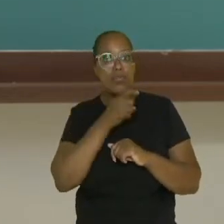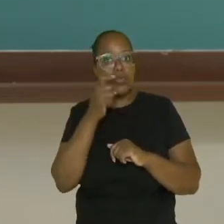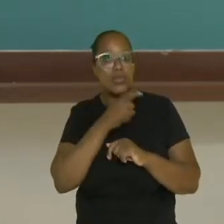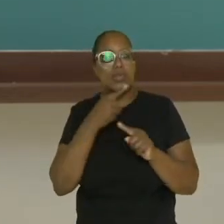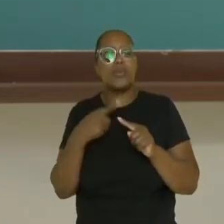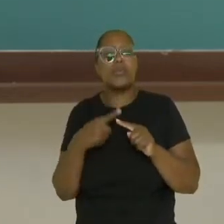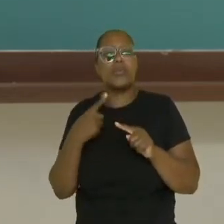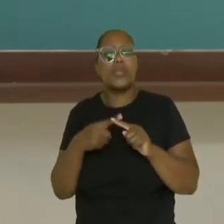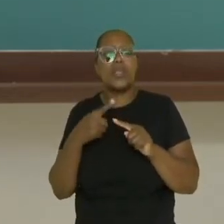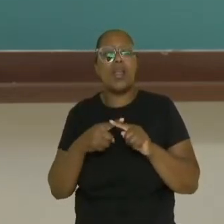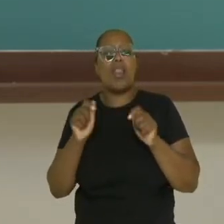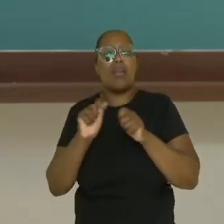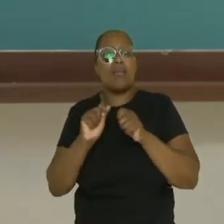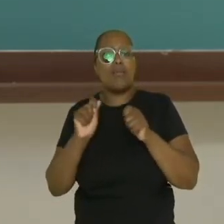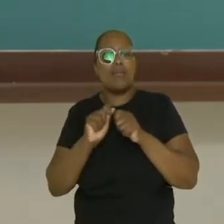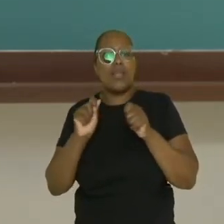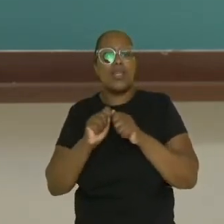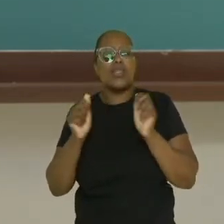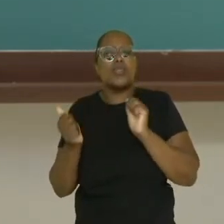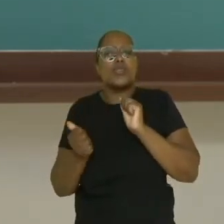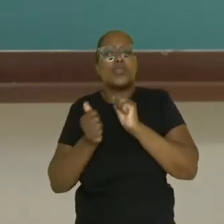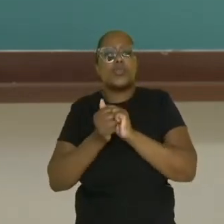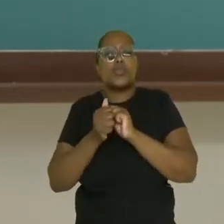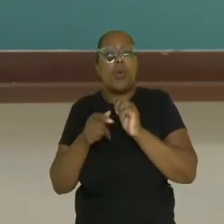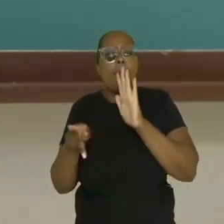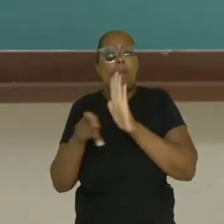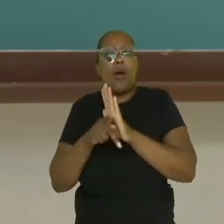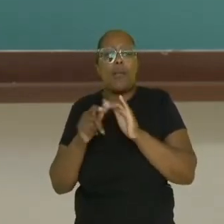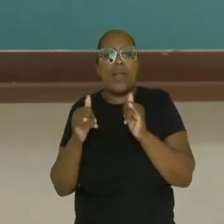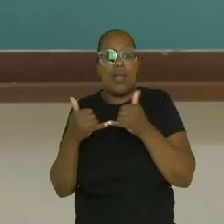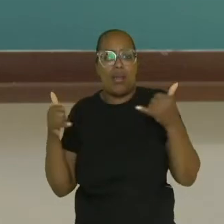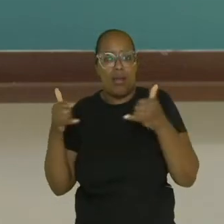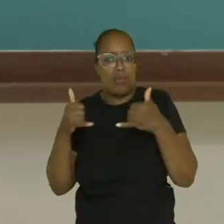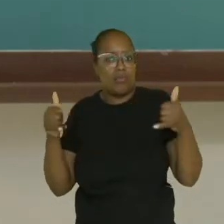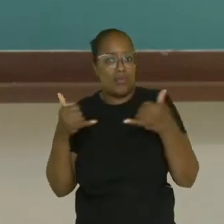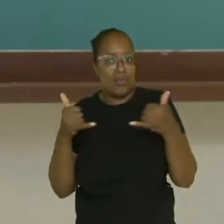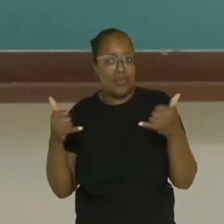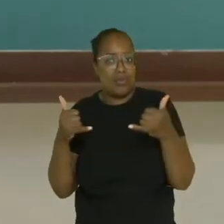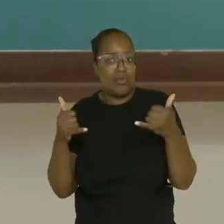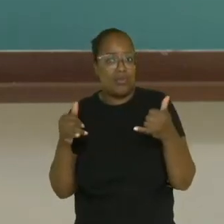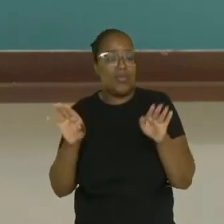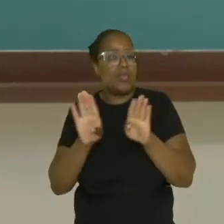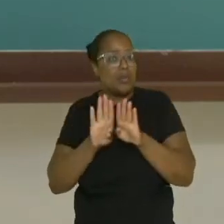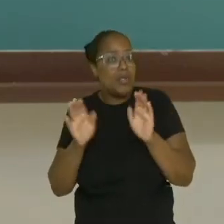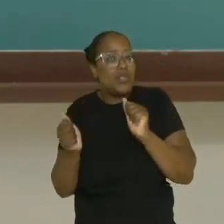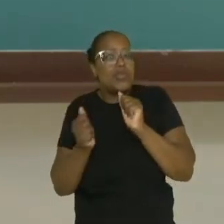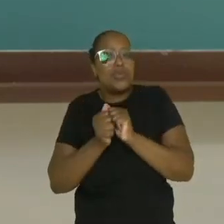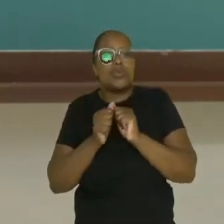através dos mecanismos da aparelhagem que